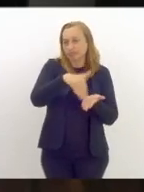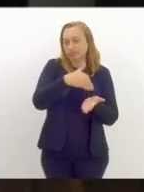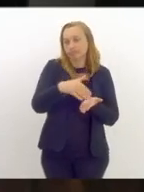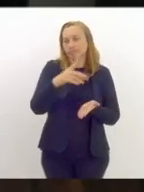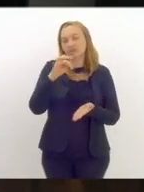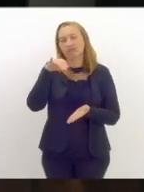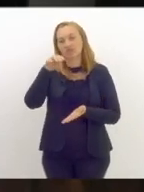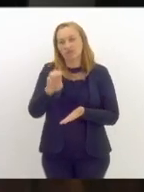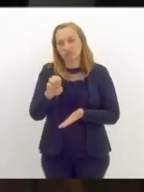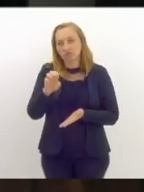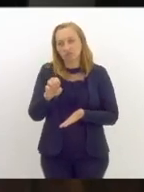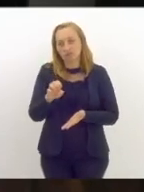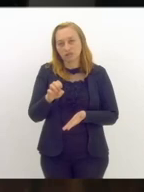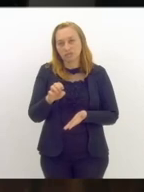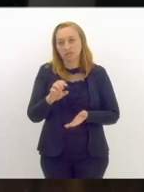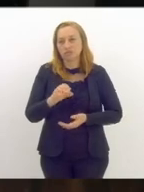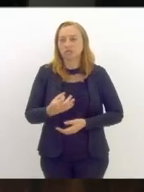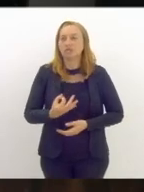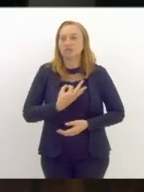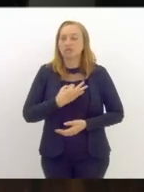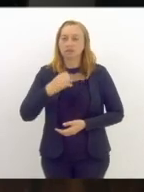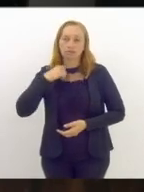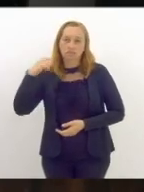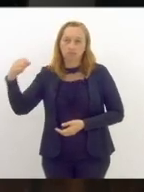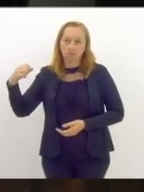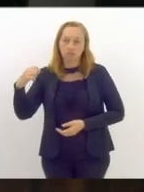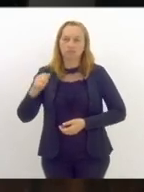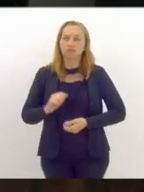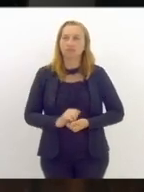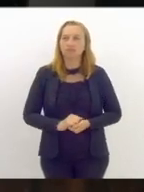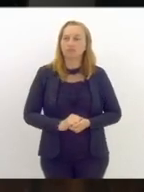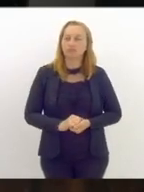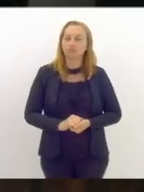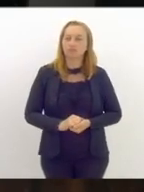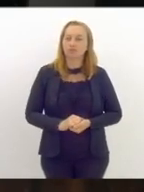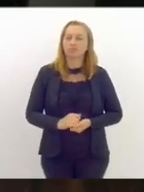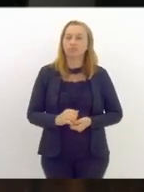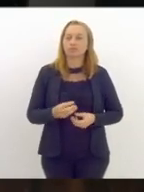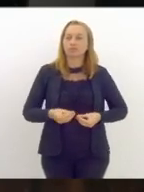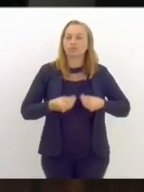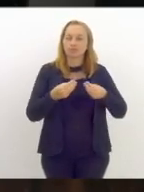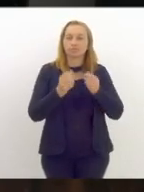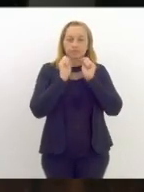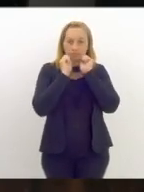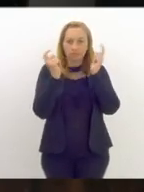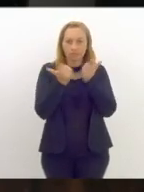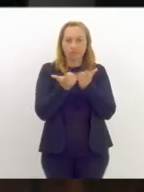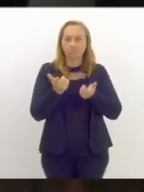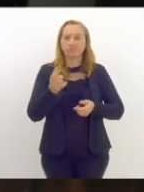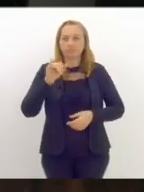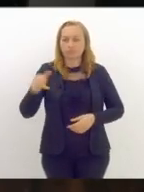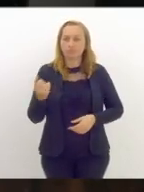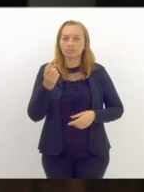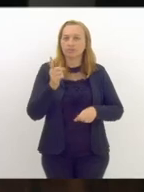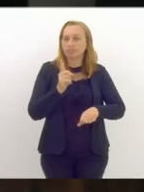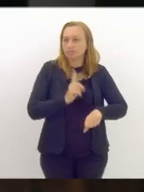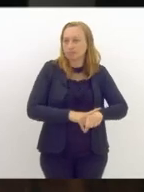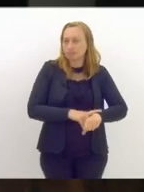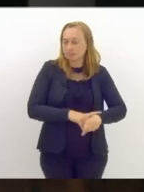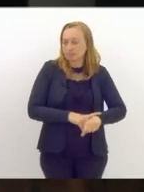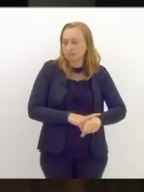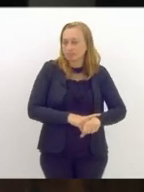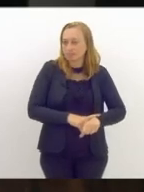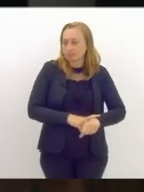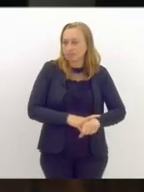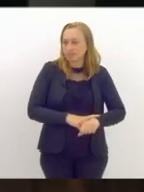Alexandre Quiep com a medalha Tiradentes, a maior honraria concedida pela LERJ, e aproveitando o momento, que é um momento